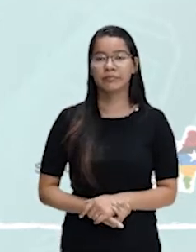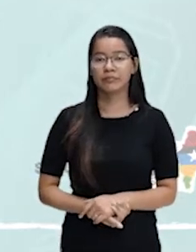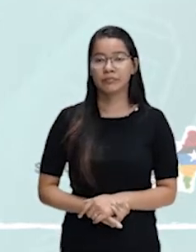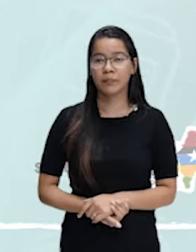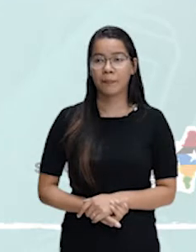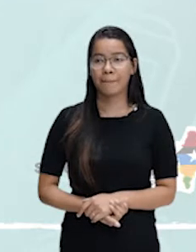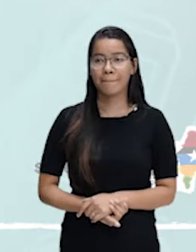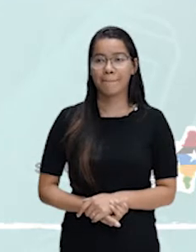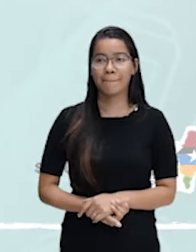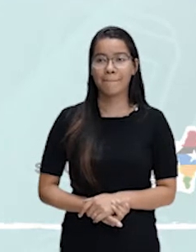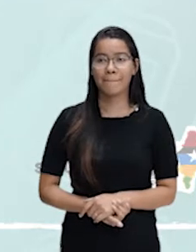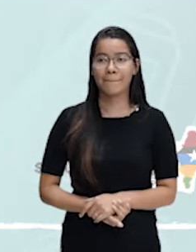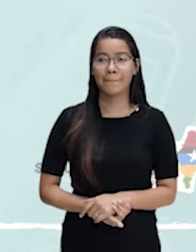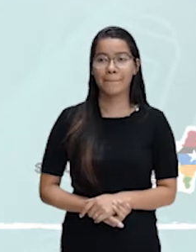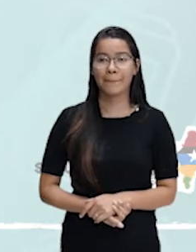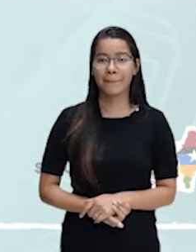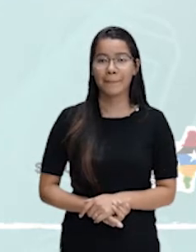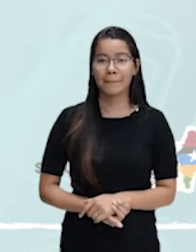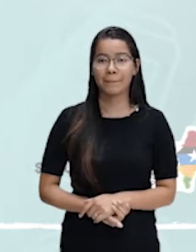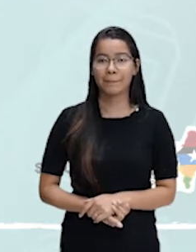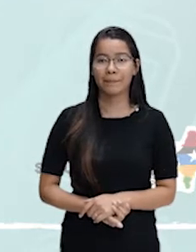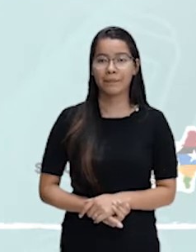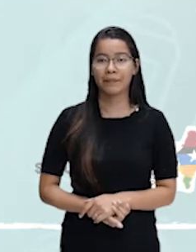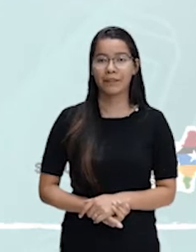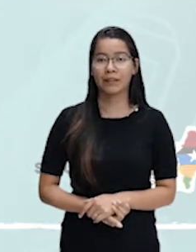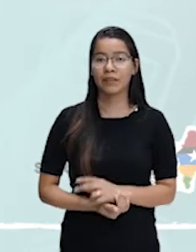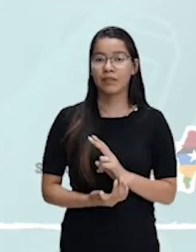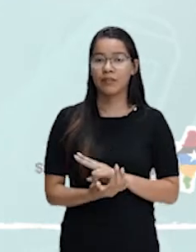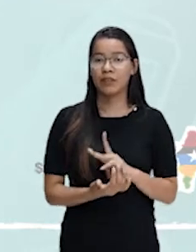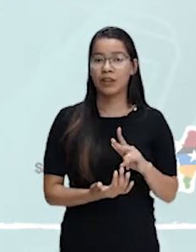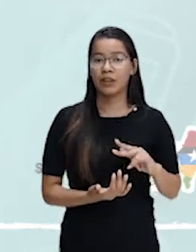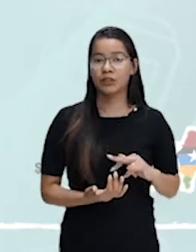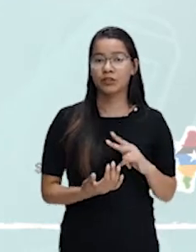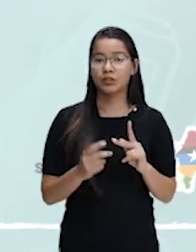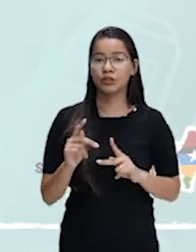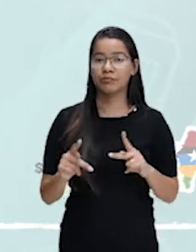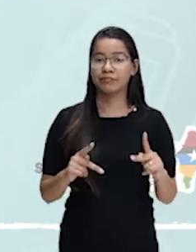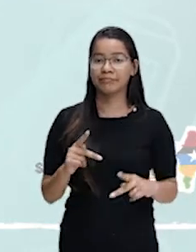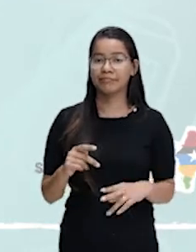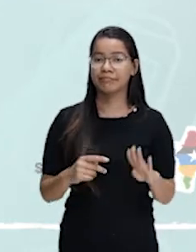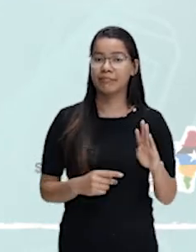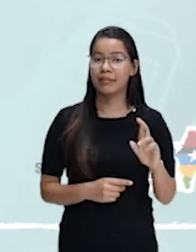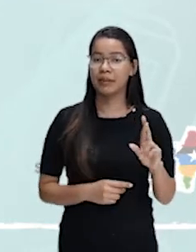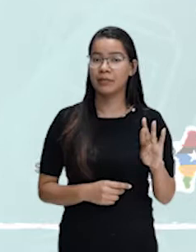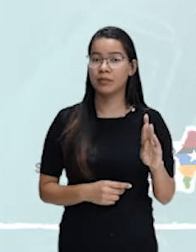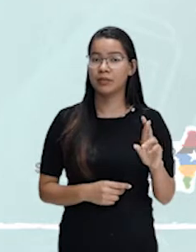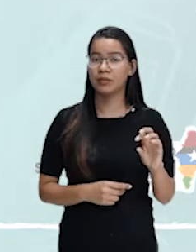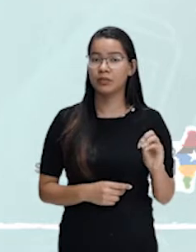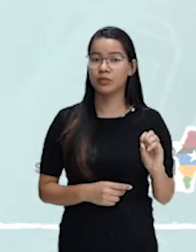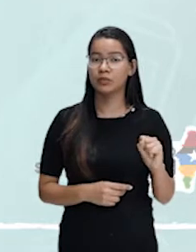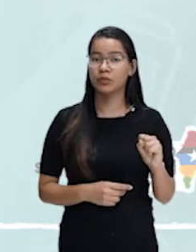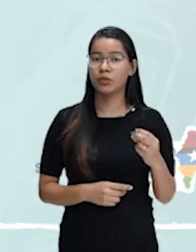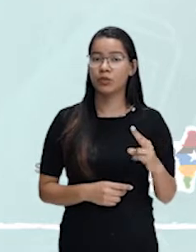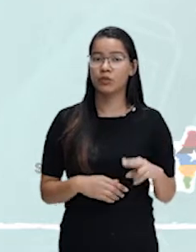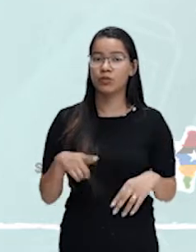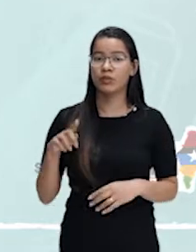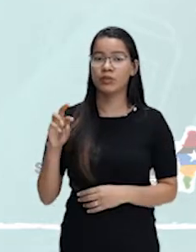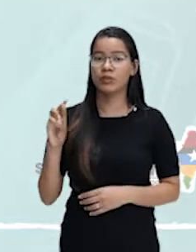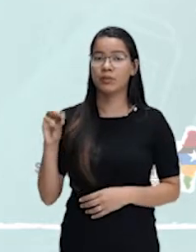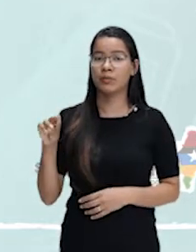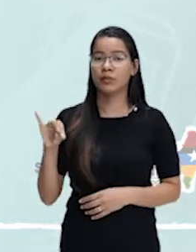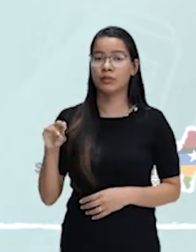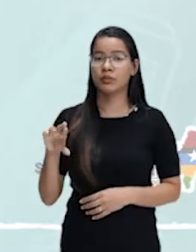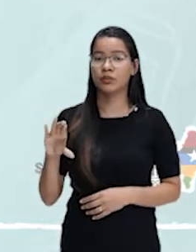germanos, certo? Francos, diversos povos bárbaros os germânicos invadiram o